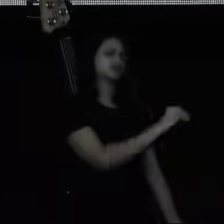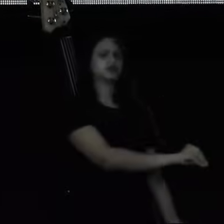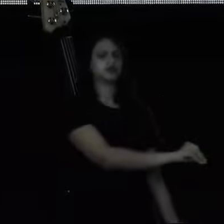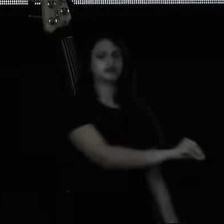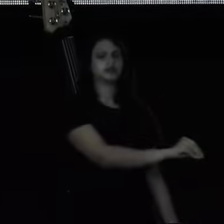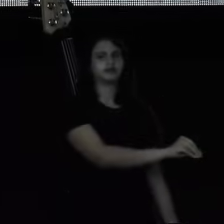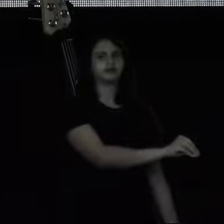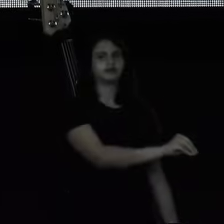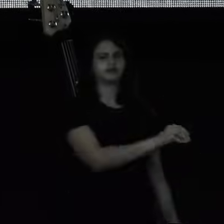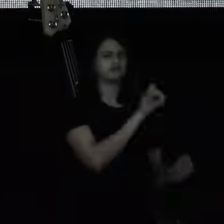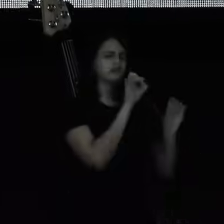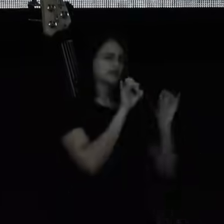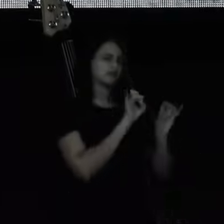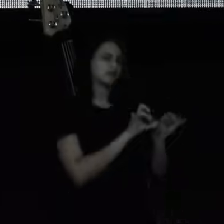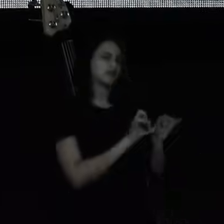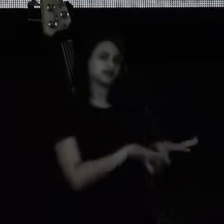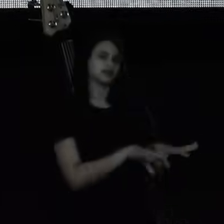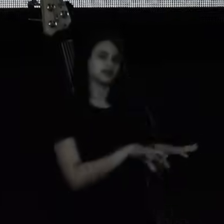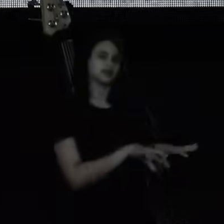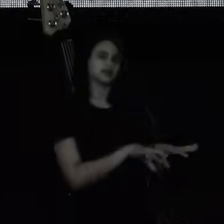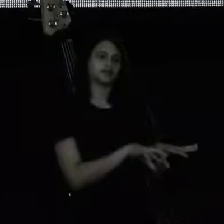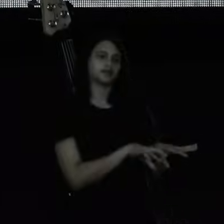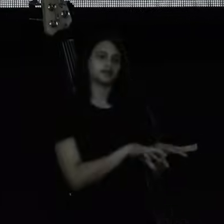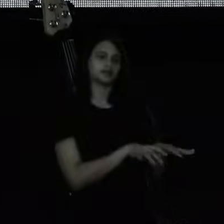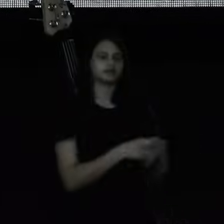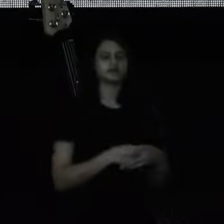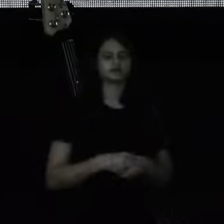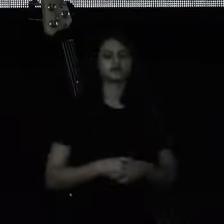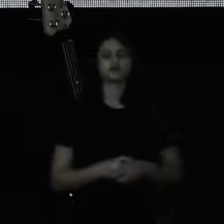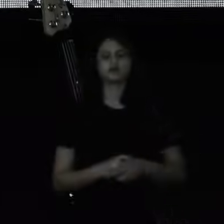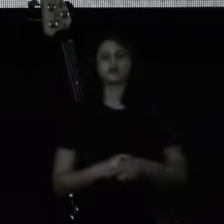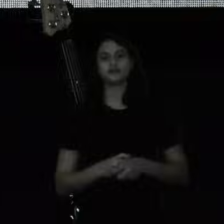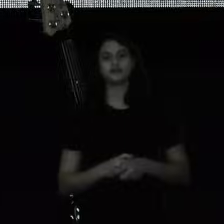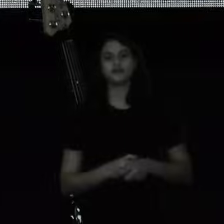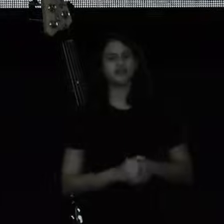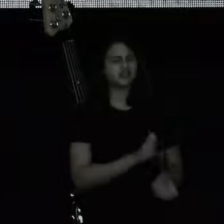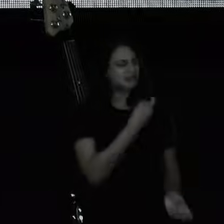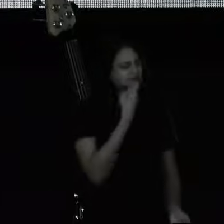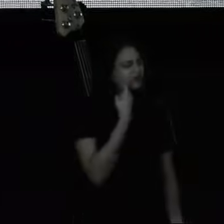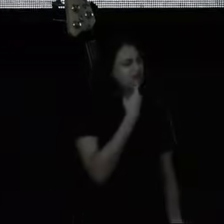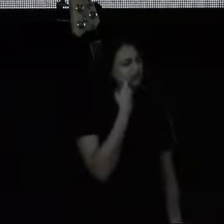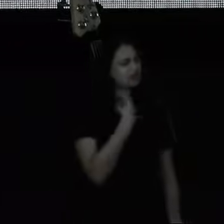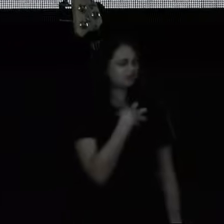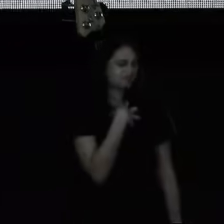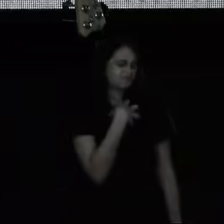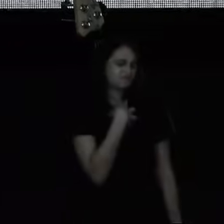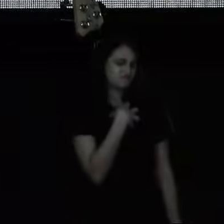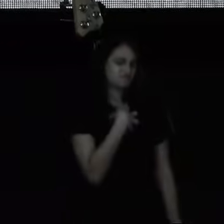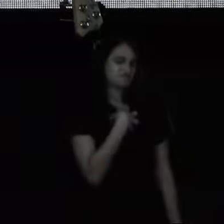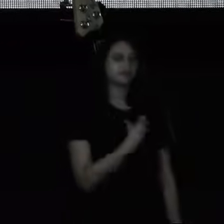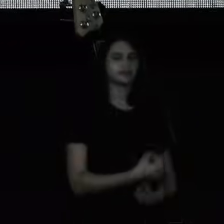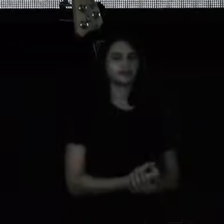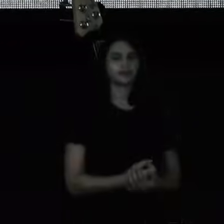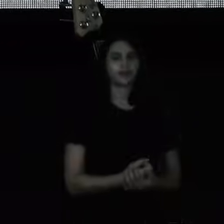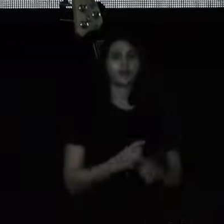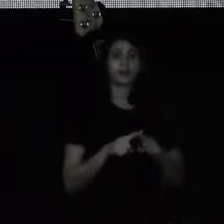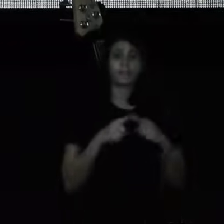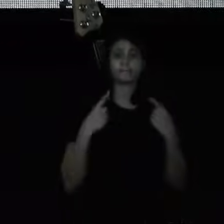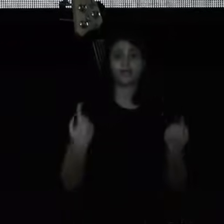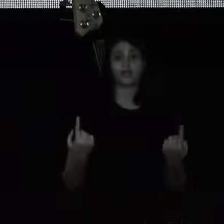de abandono, de abuso, de vergonha, de culpa. Mas se você